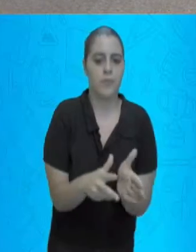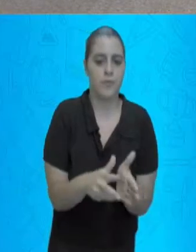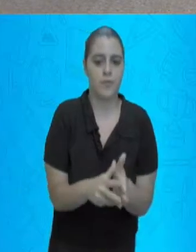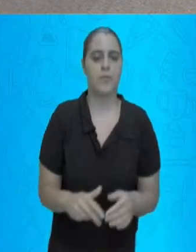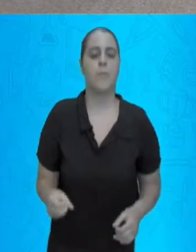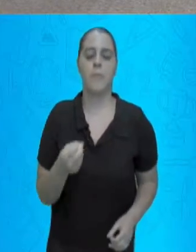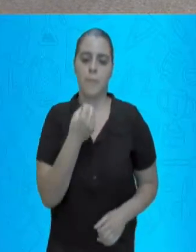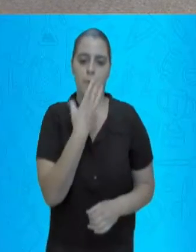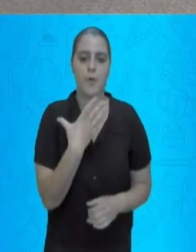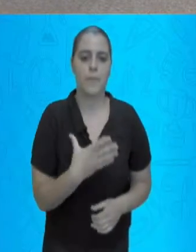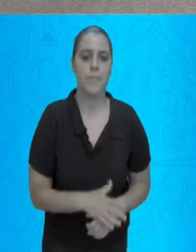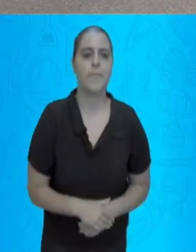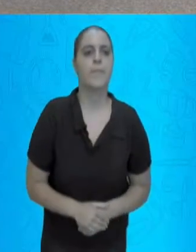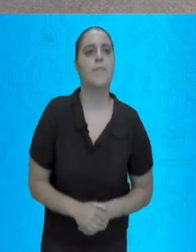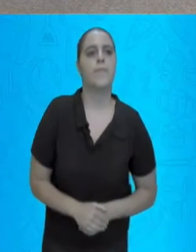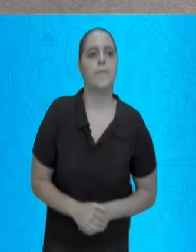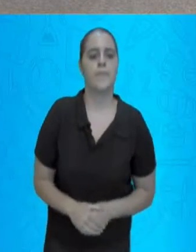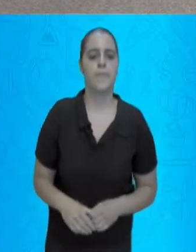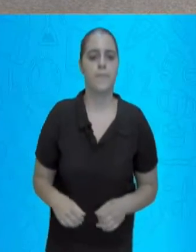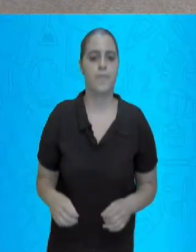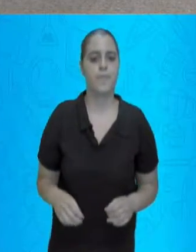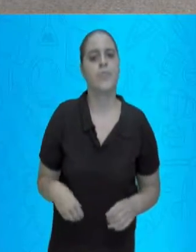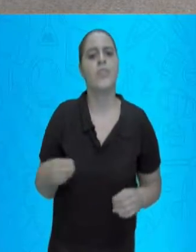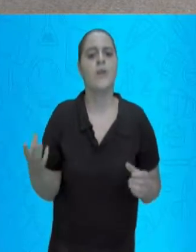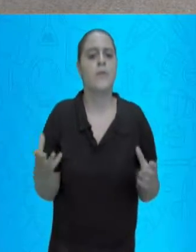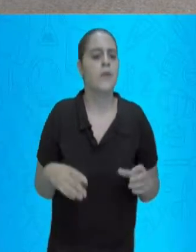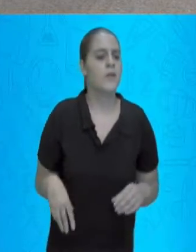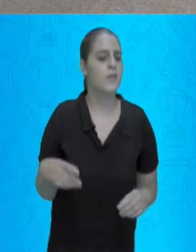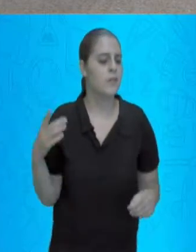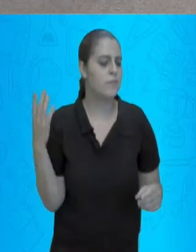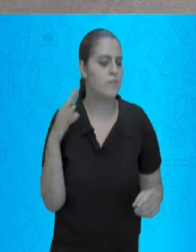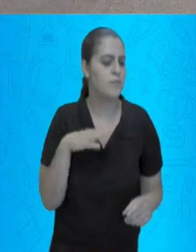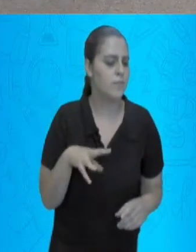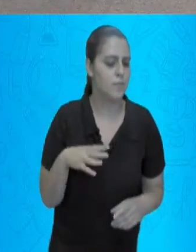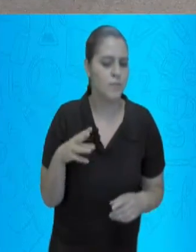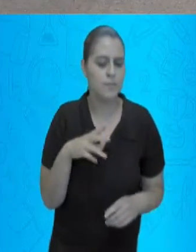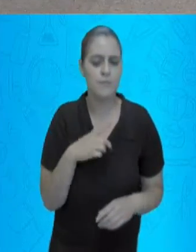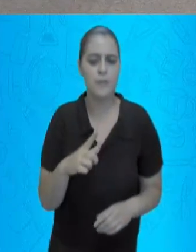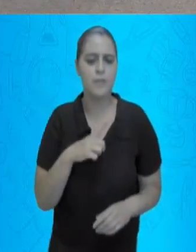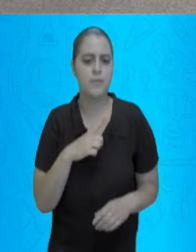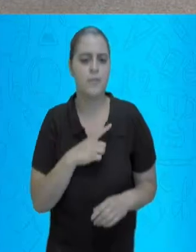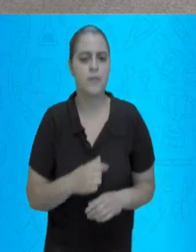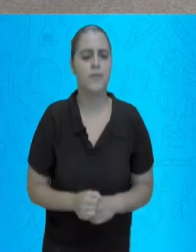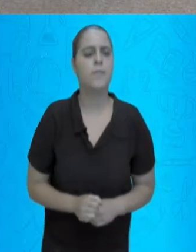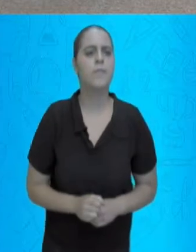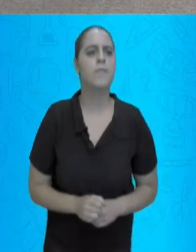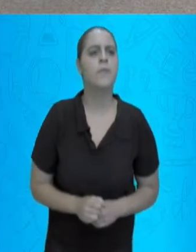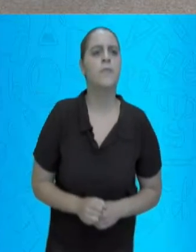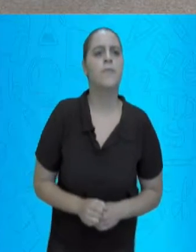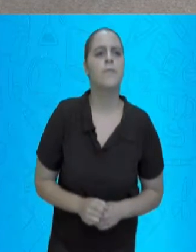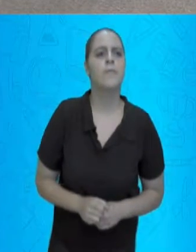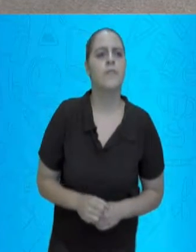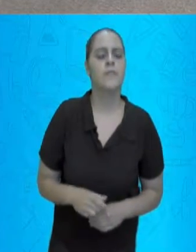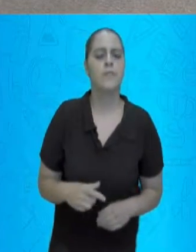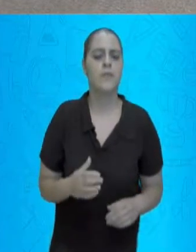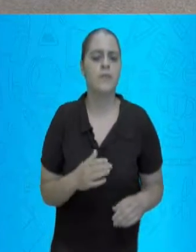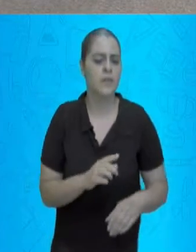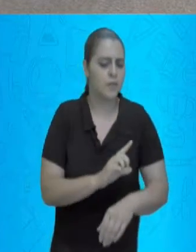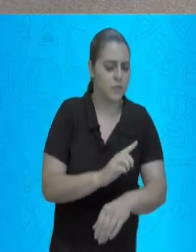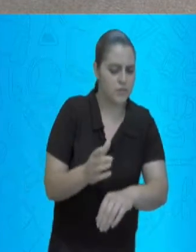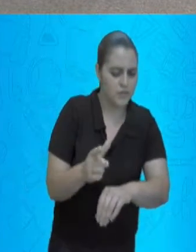Bom, para ser considerado fóssil, tem que ter um determinado